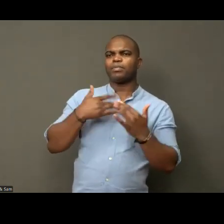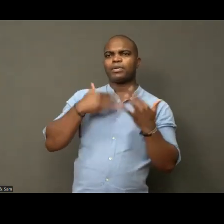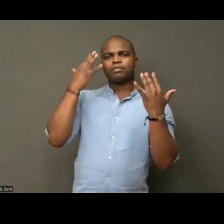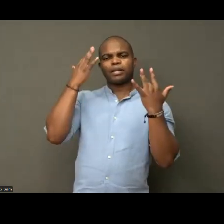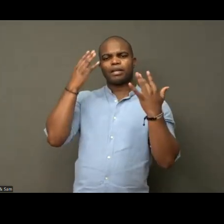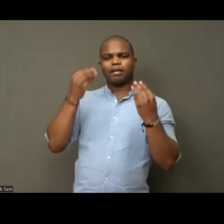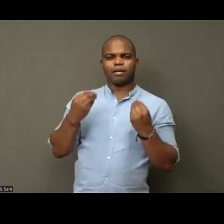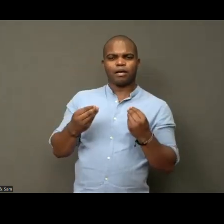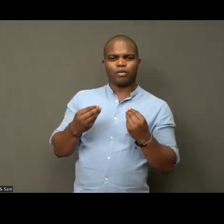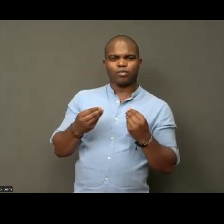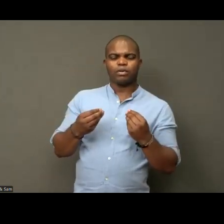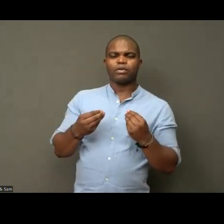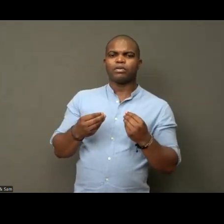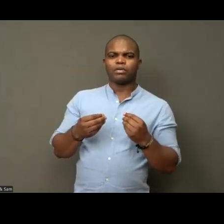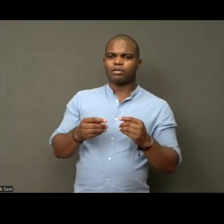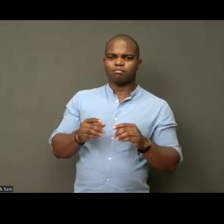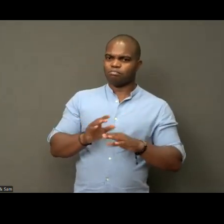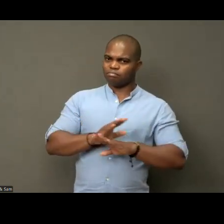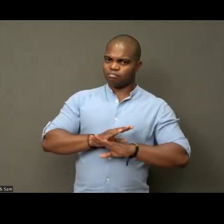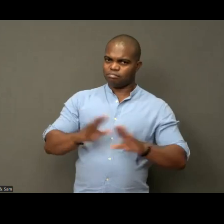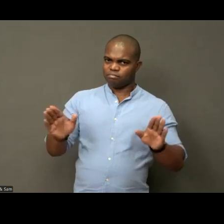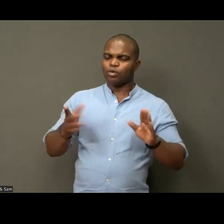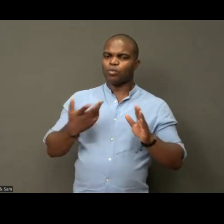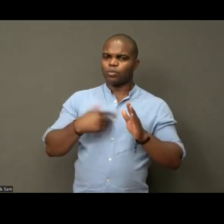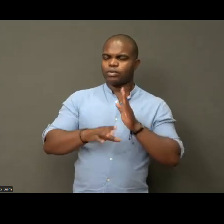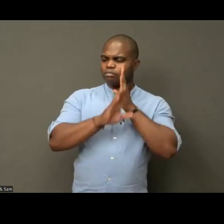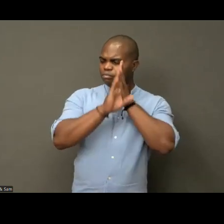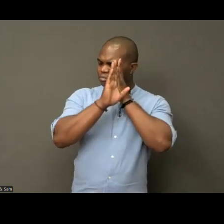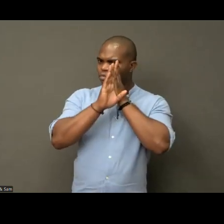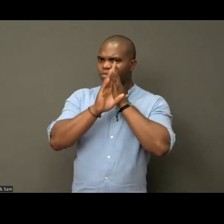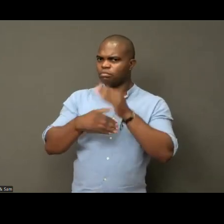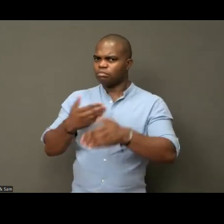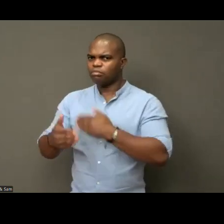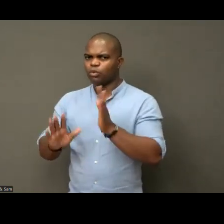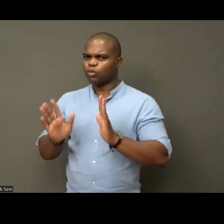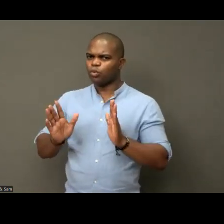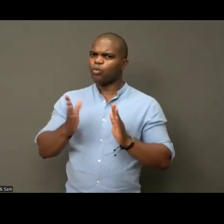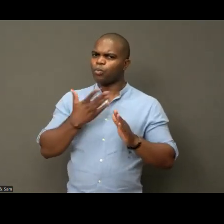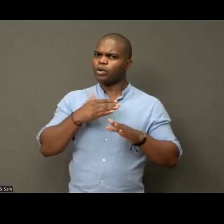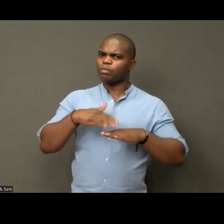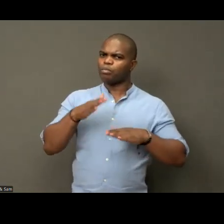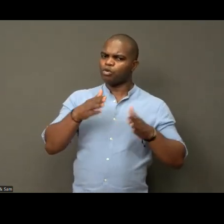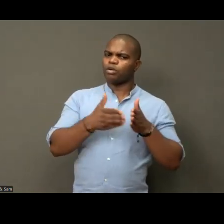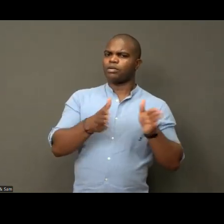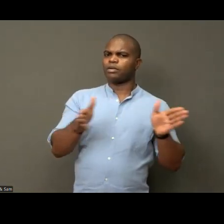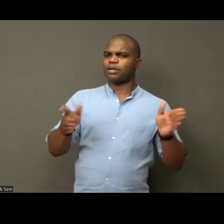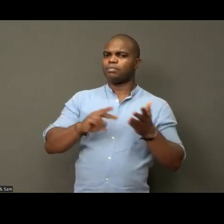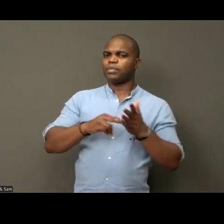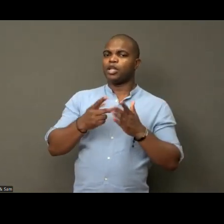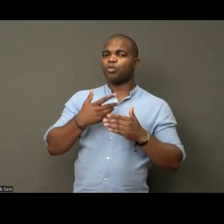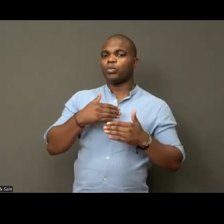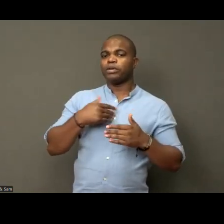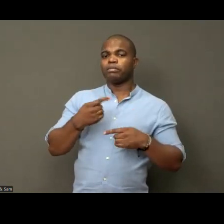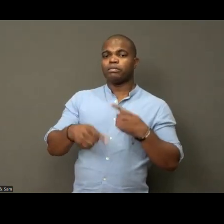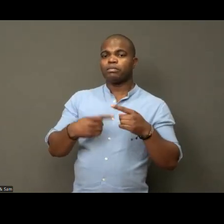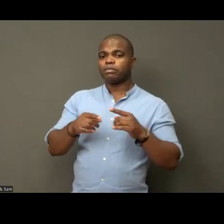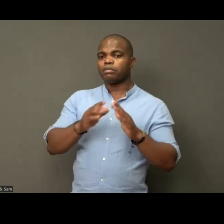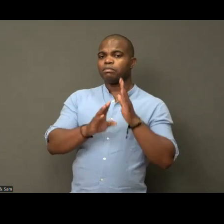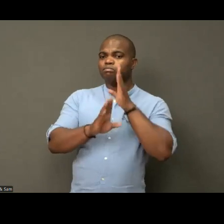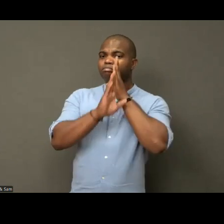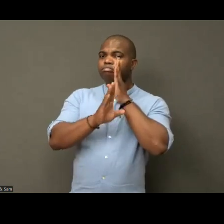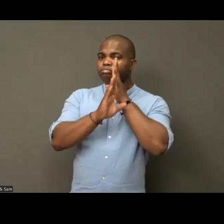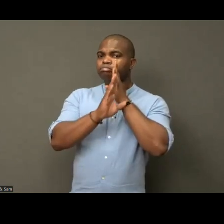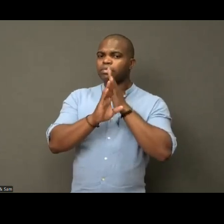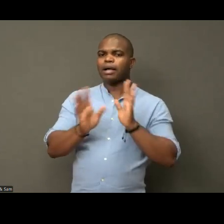doenças, por exemplo, a malária, se não falarmos sobre a saúde indígena, incluindo a saúde